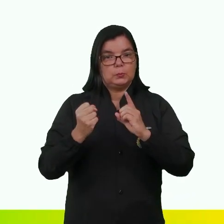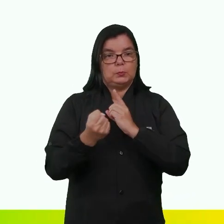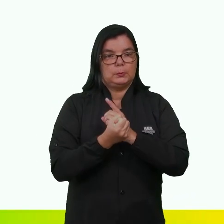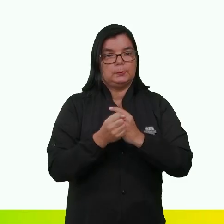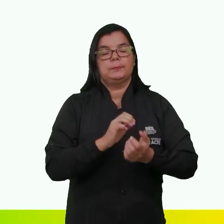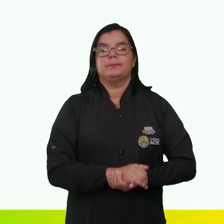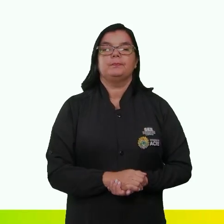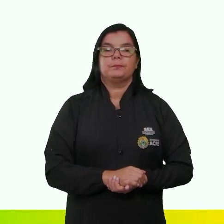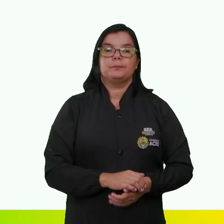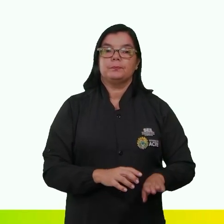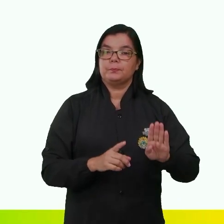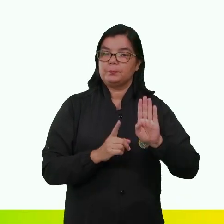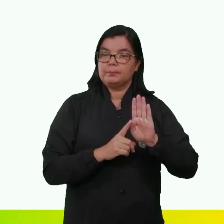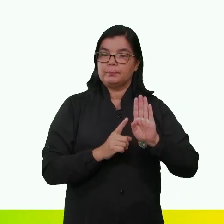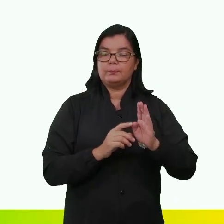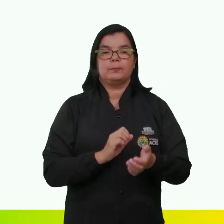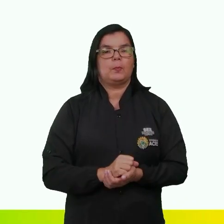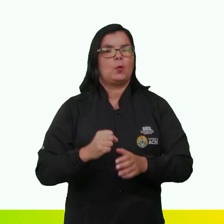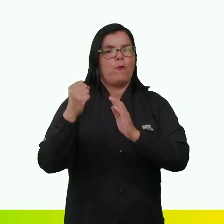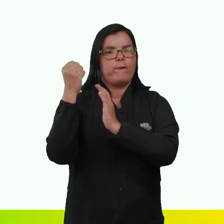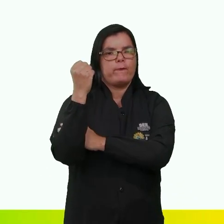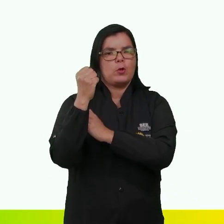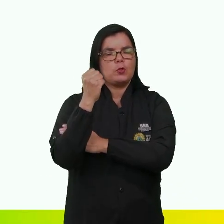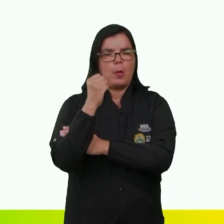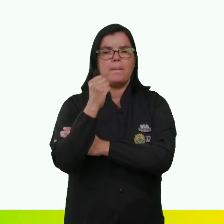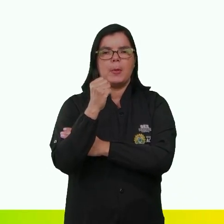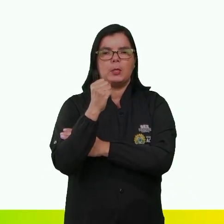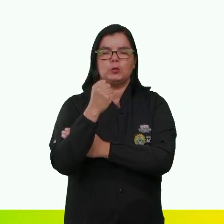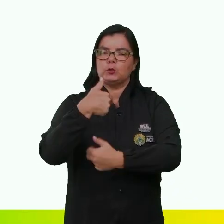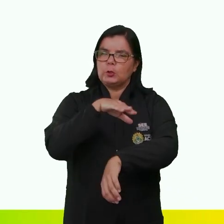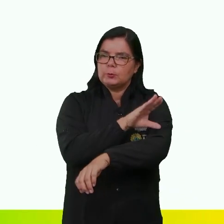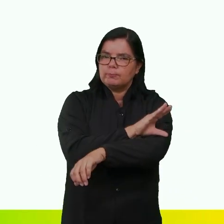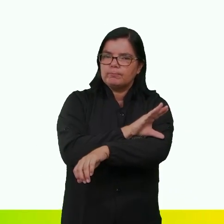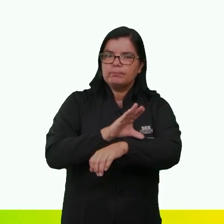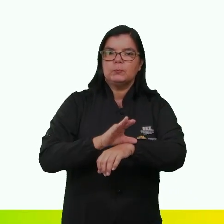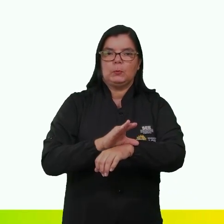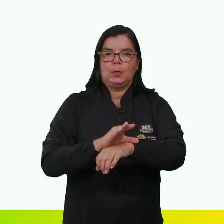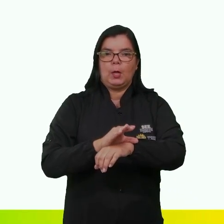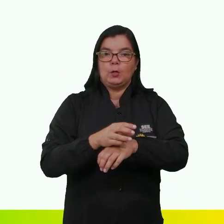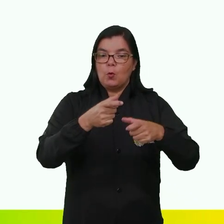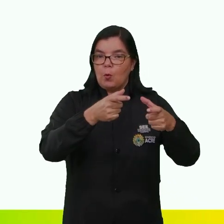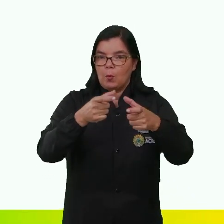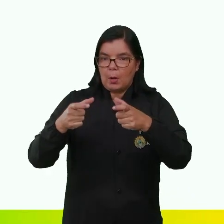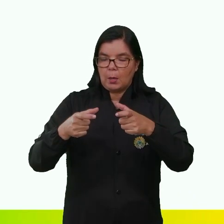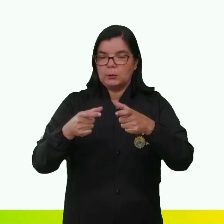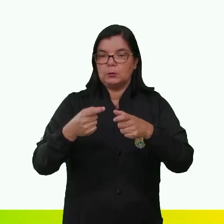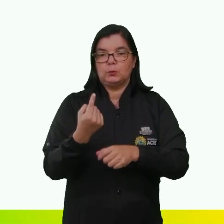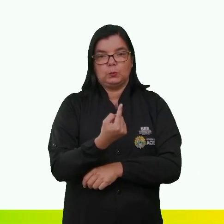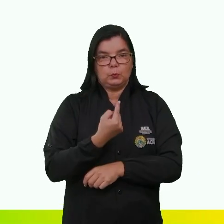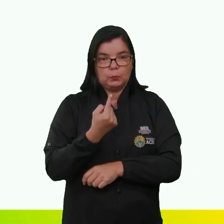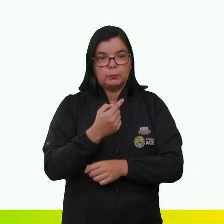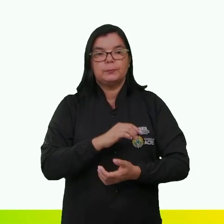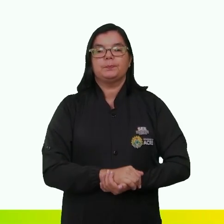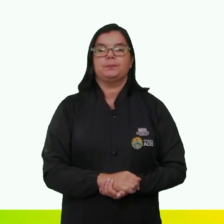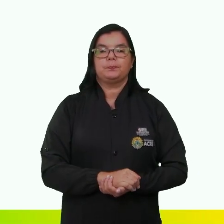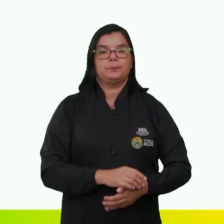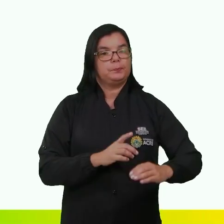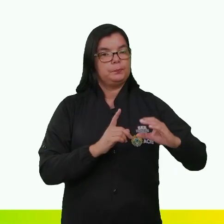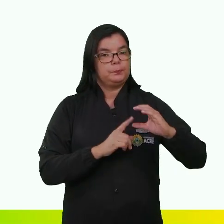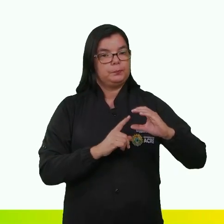grupos sociais. B, o fortalecimento das expressões culturais locais e